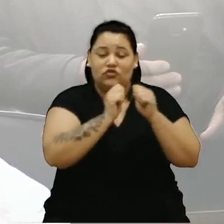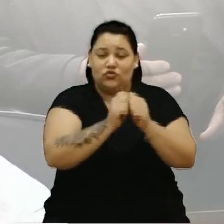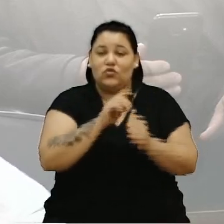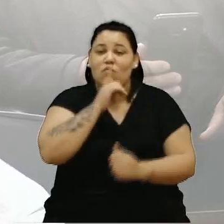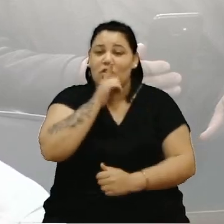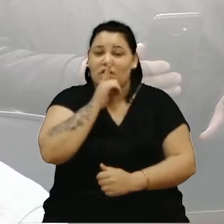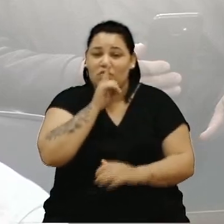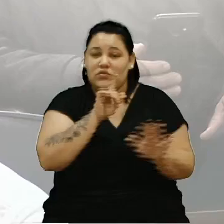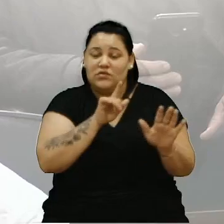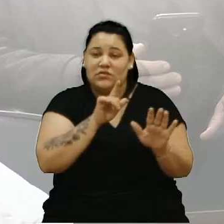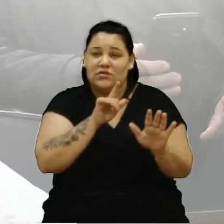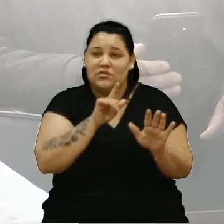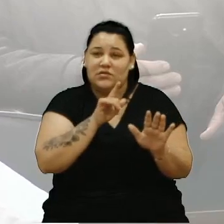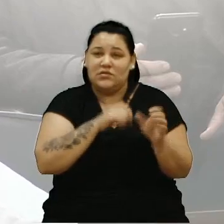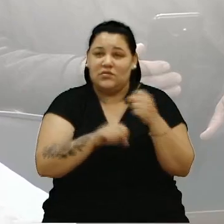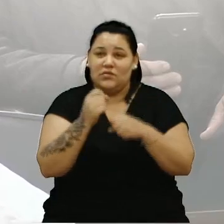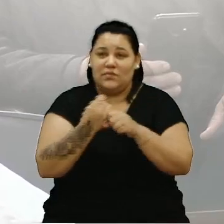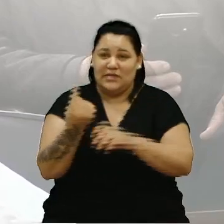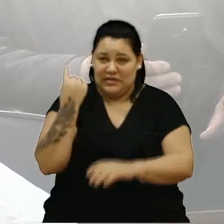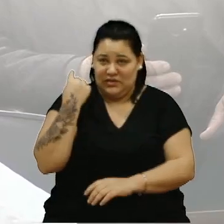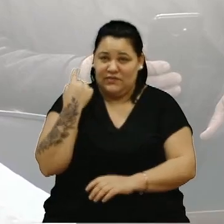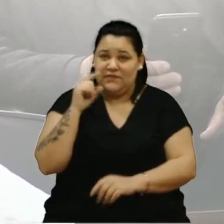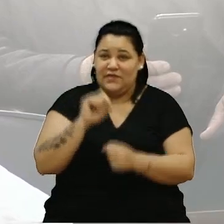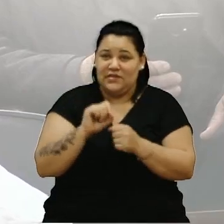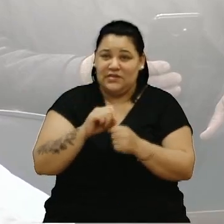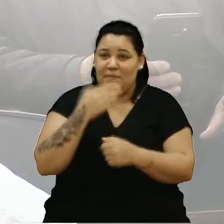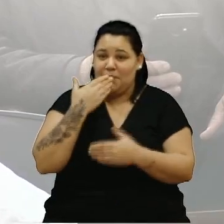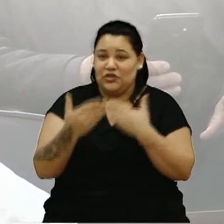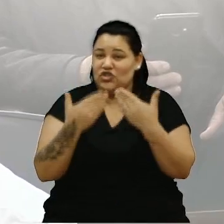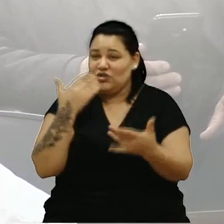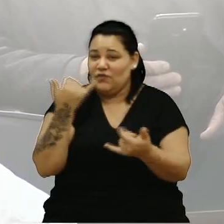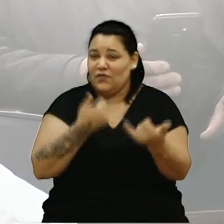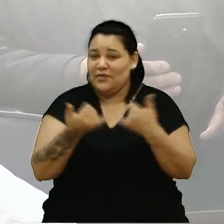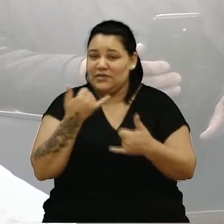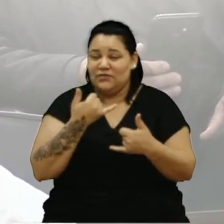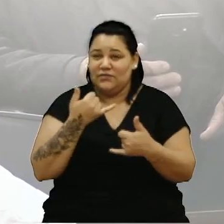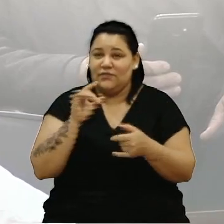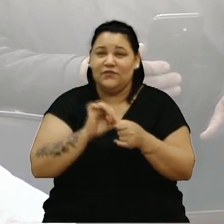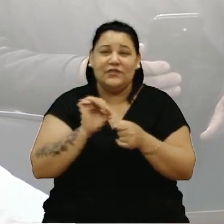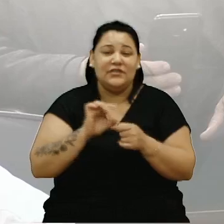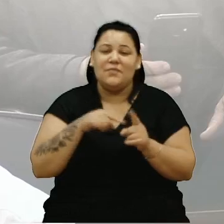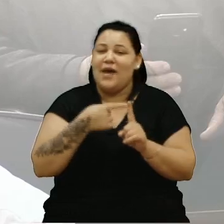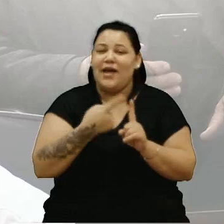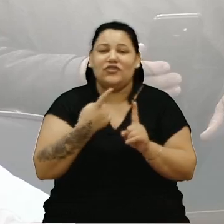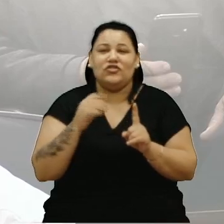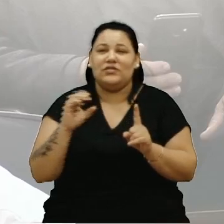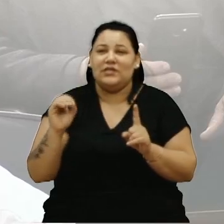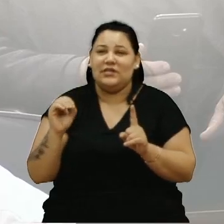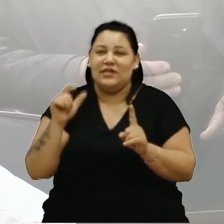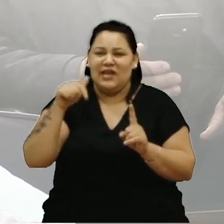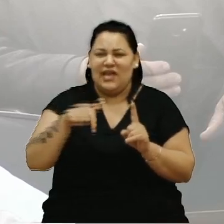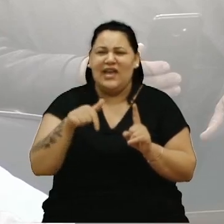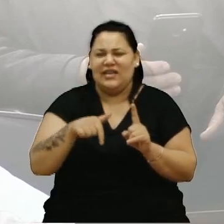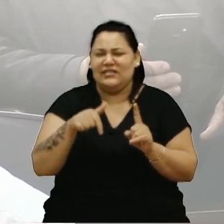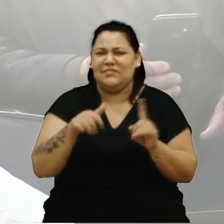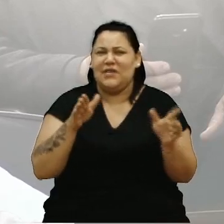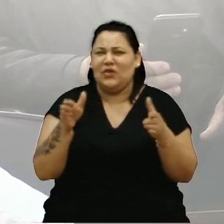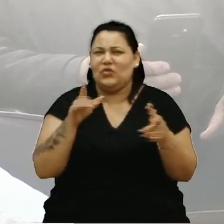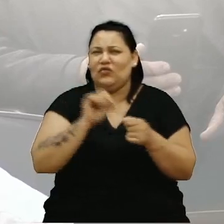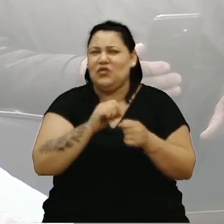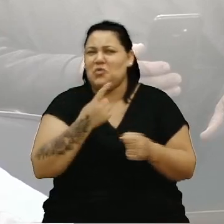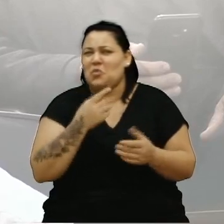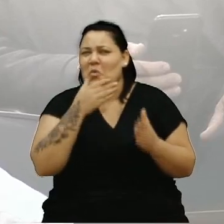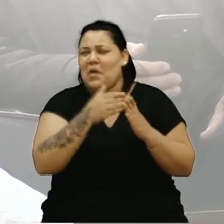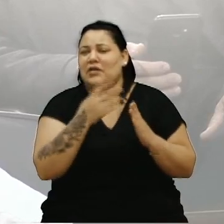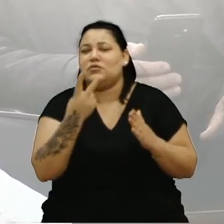legislatura passada em fazer pedidos de informações. Fiz mais de 100 pedidos de informações. Essa legislatura acho que eu fiz no máximo 2.